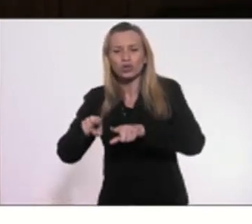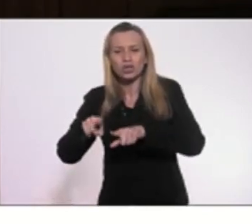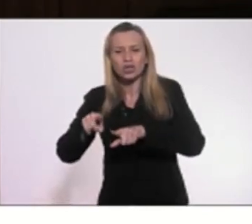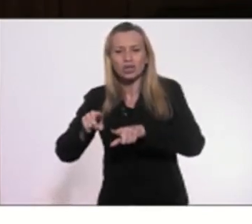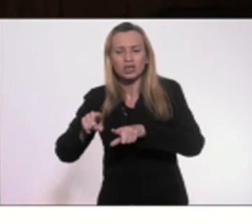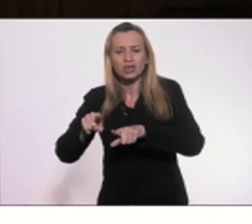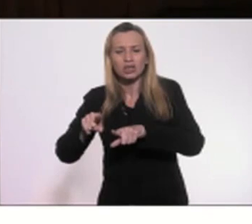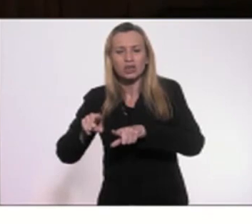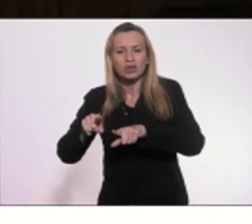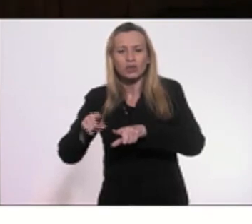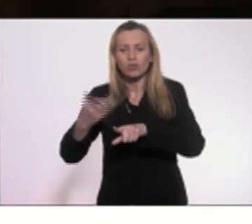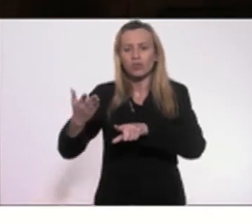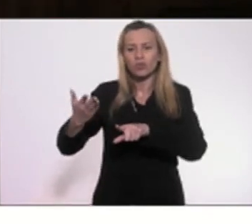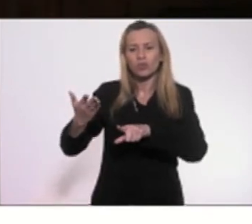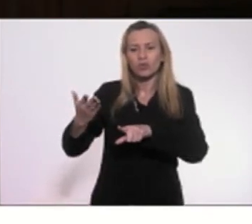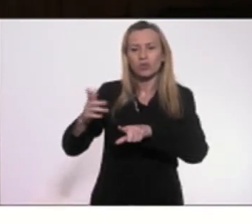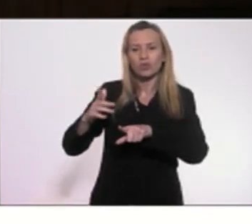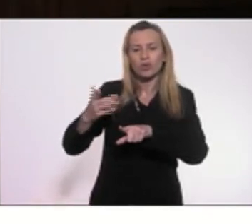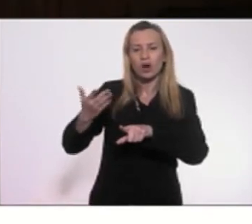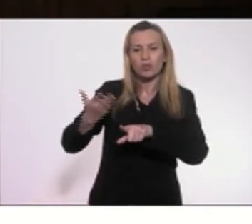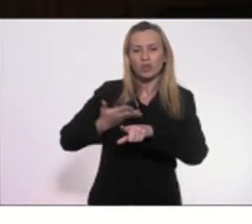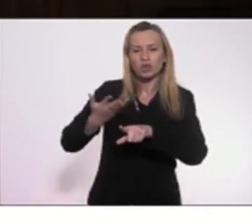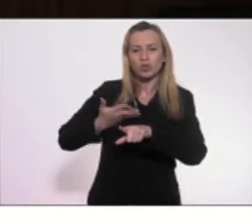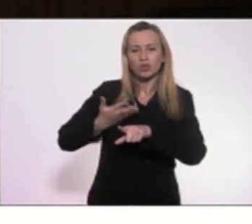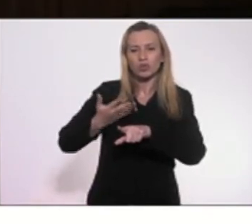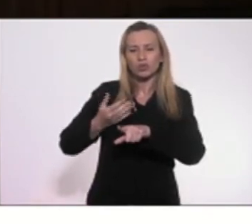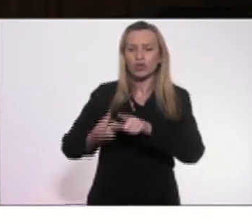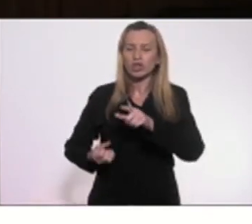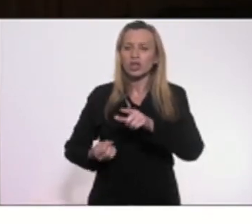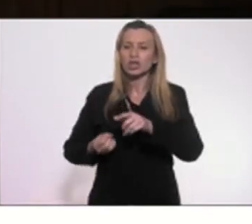semelhante nosso, que foi criado